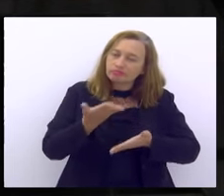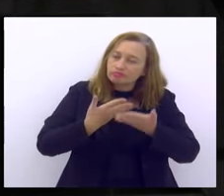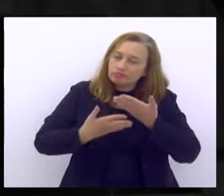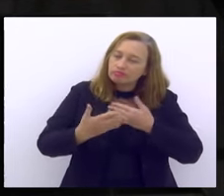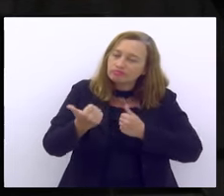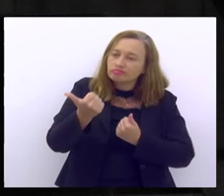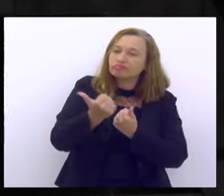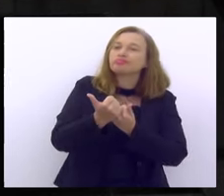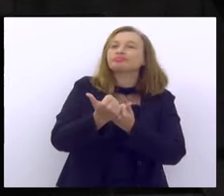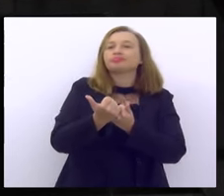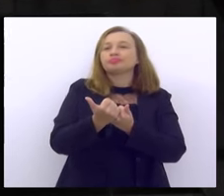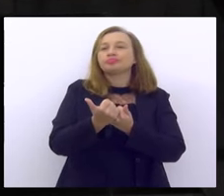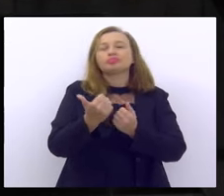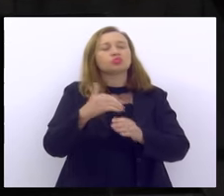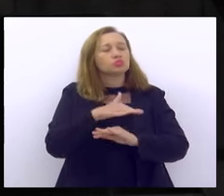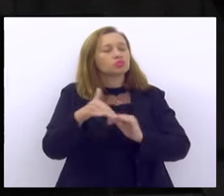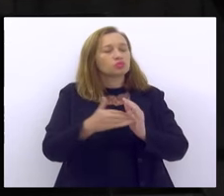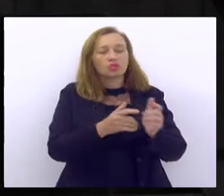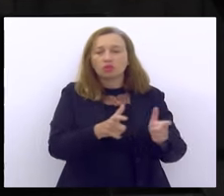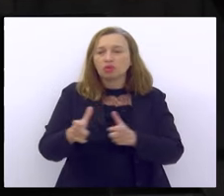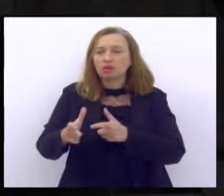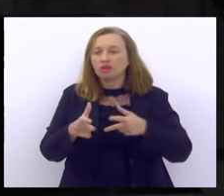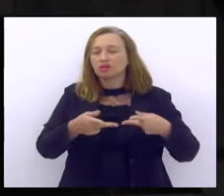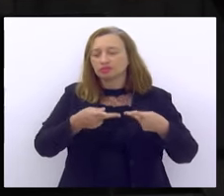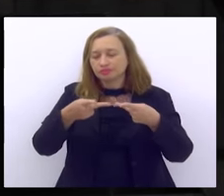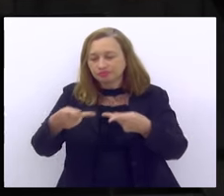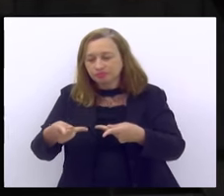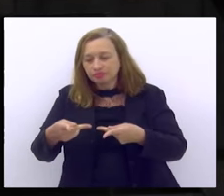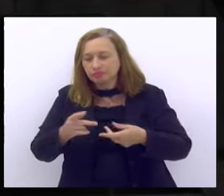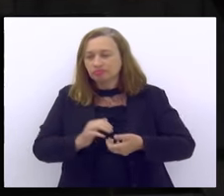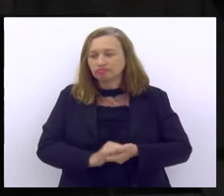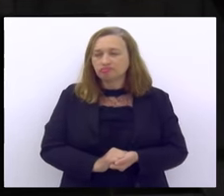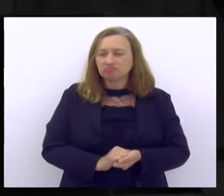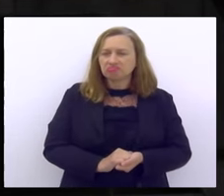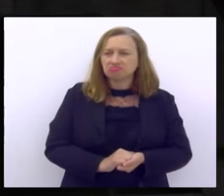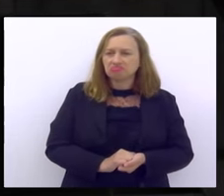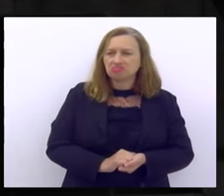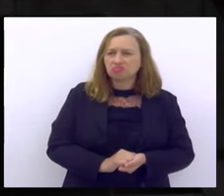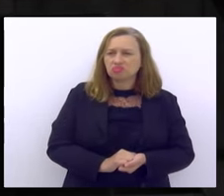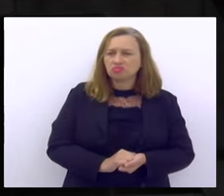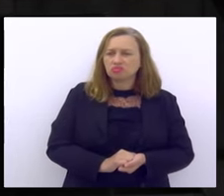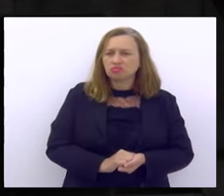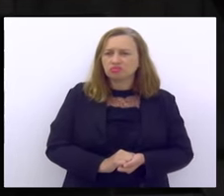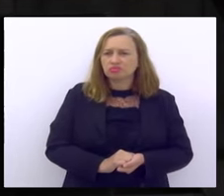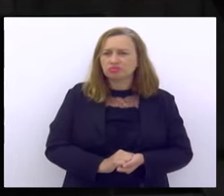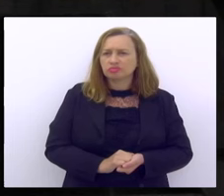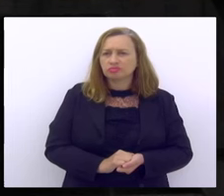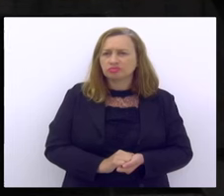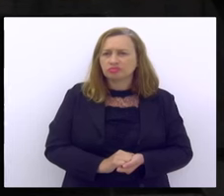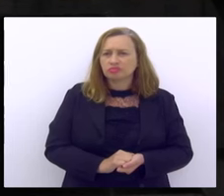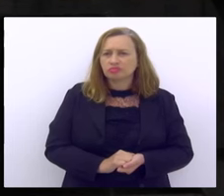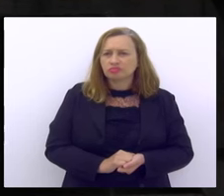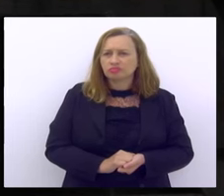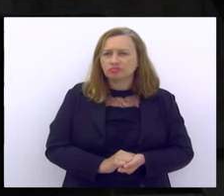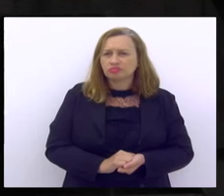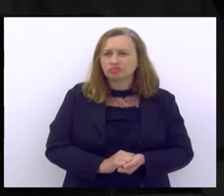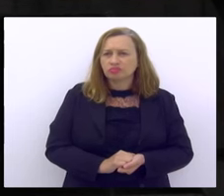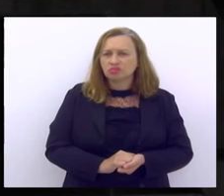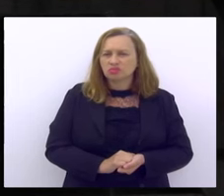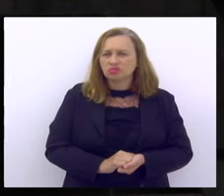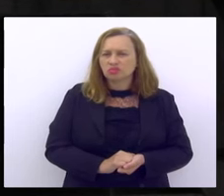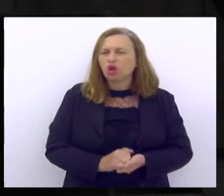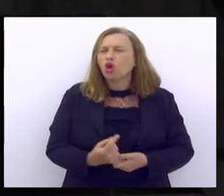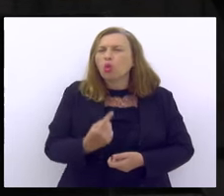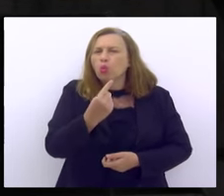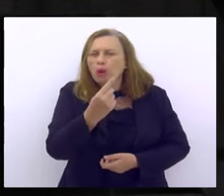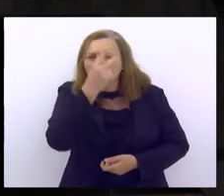apoio em todos os lugares onde nós chegamos. Não tem ninguém, deputado Rodrigo Amorim, que vem nos recriminar, que